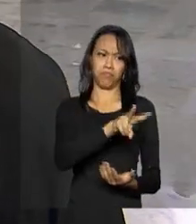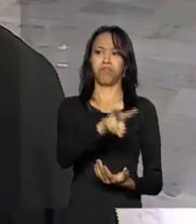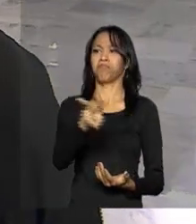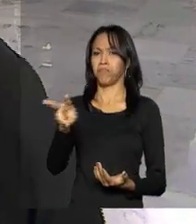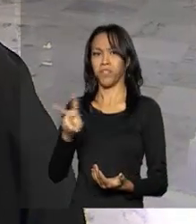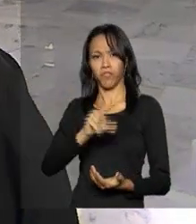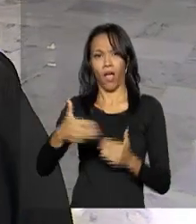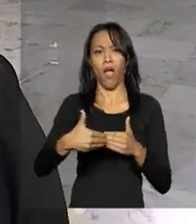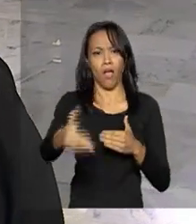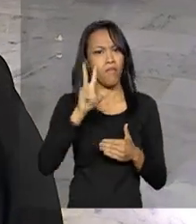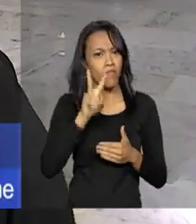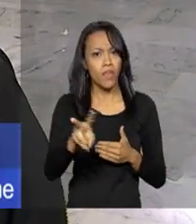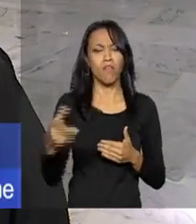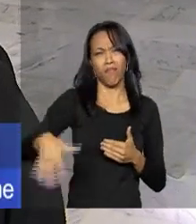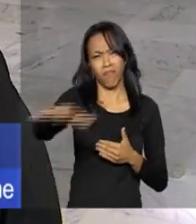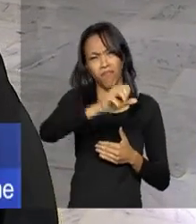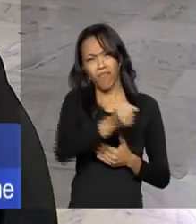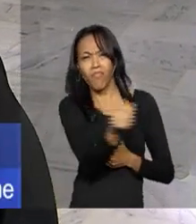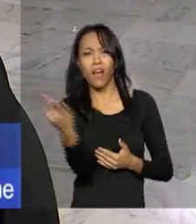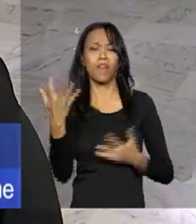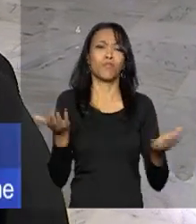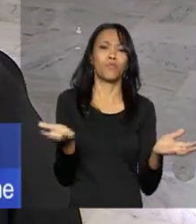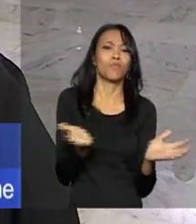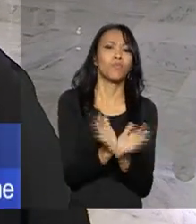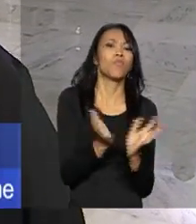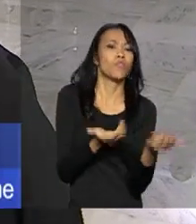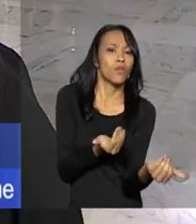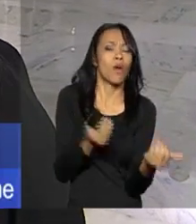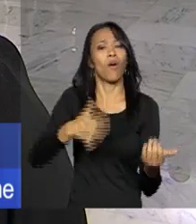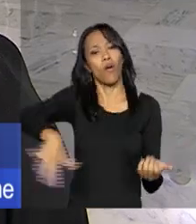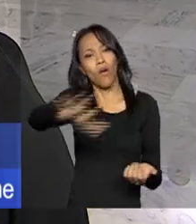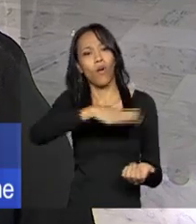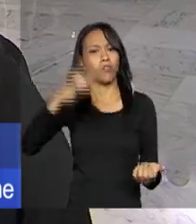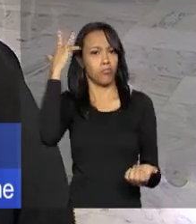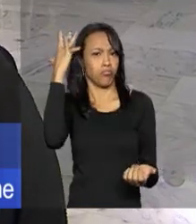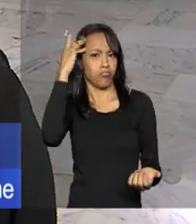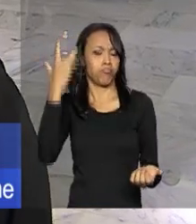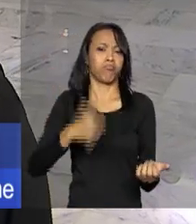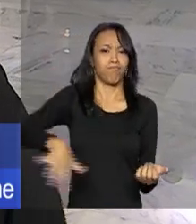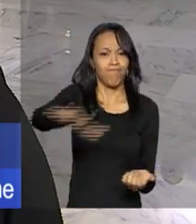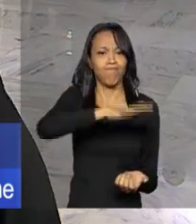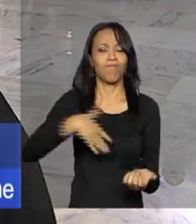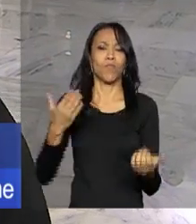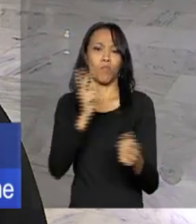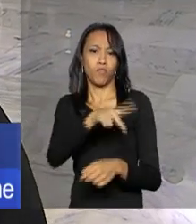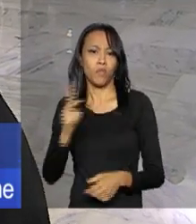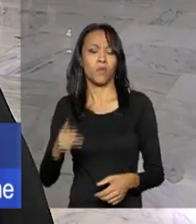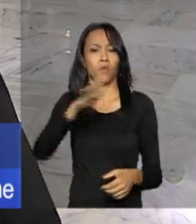isso muitos jovens muitos intelectuais eh professores universitários gente da academia